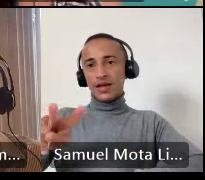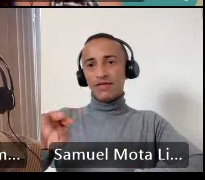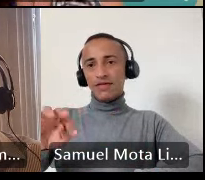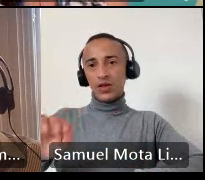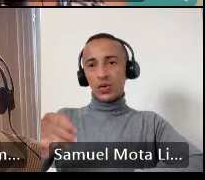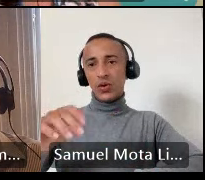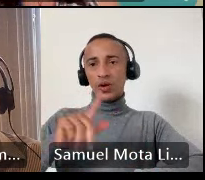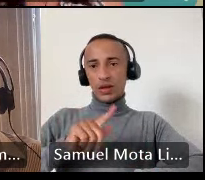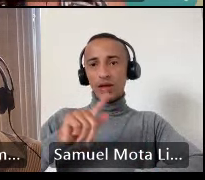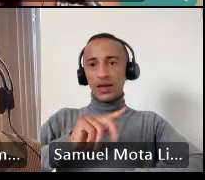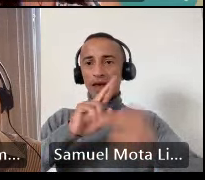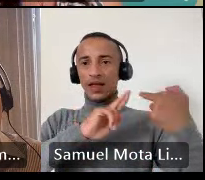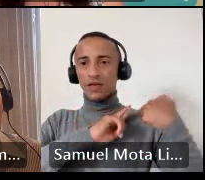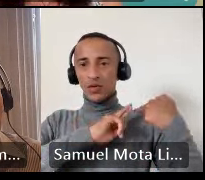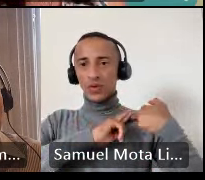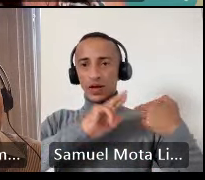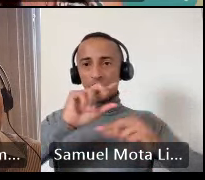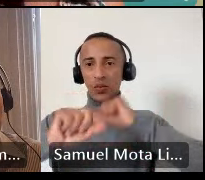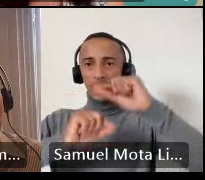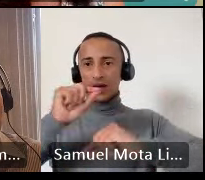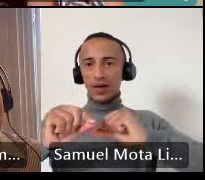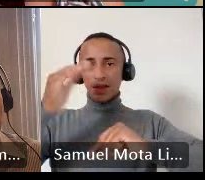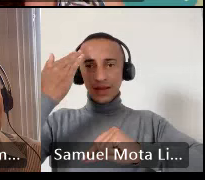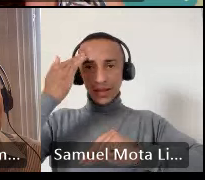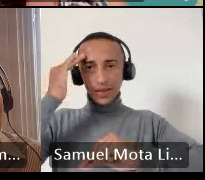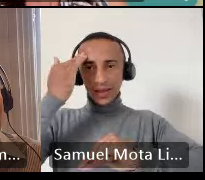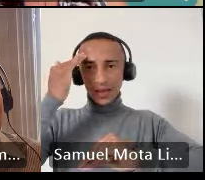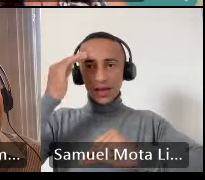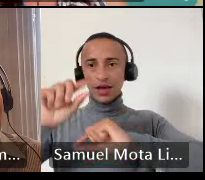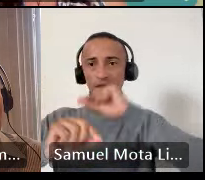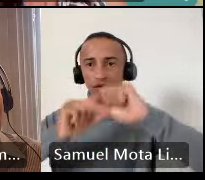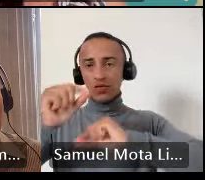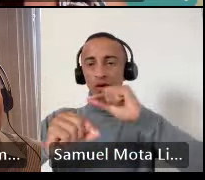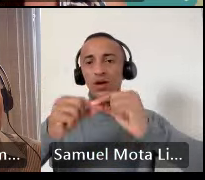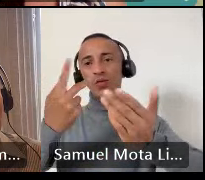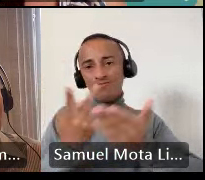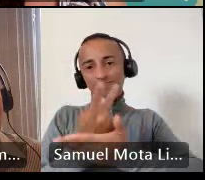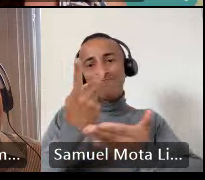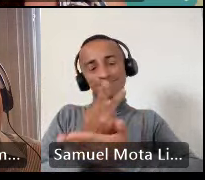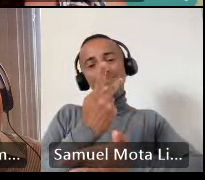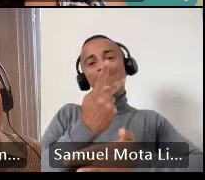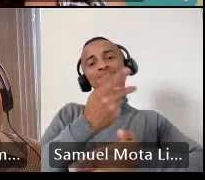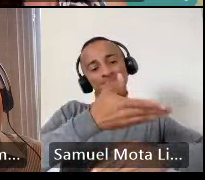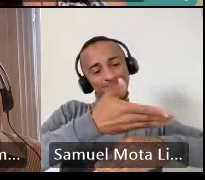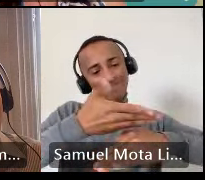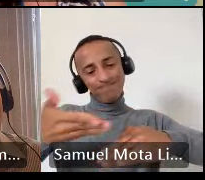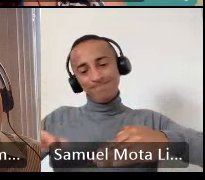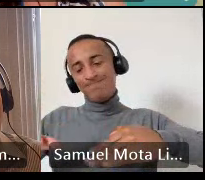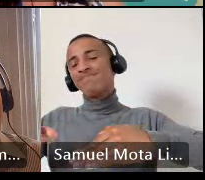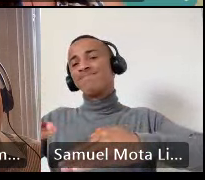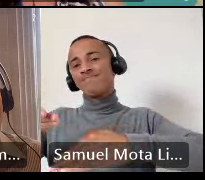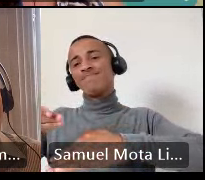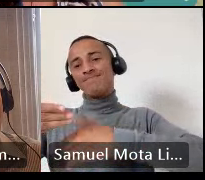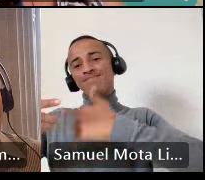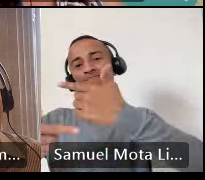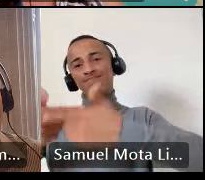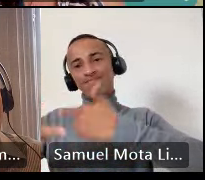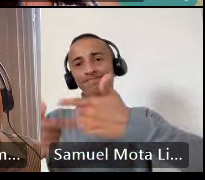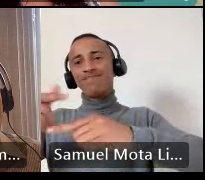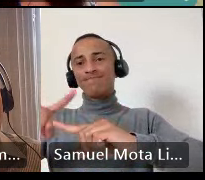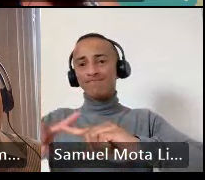são aquelas que entendem que o erros são parte do processo mas que elas tomam decisões bem fundamentadas